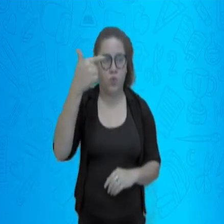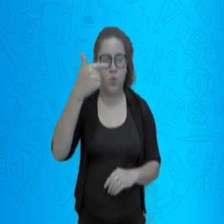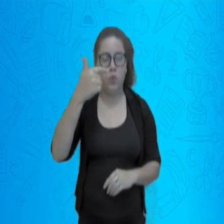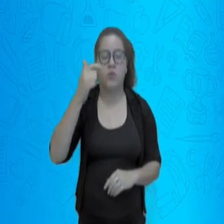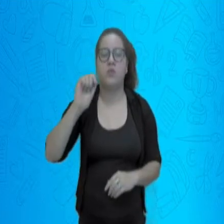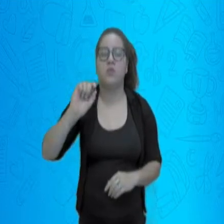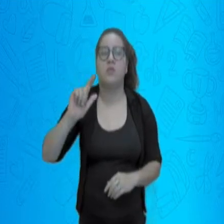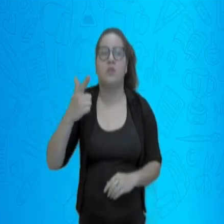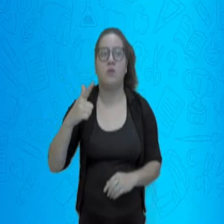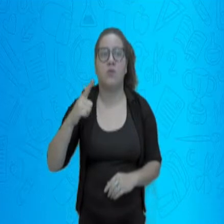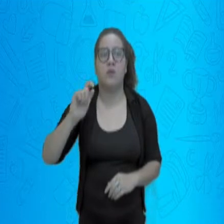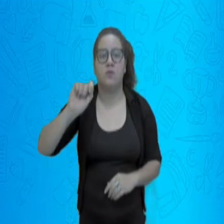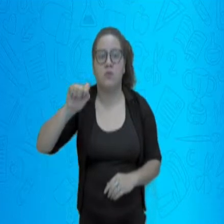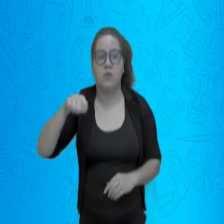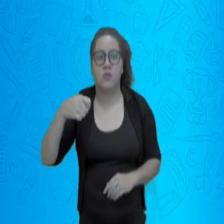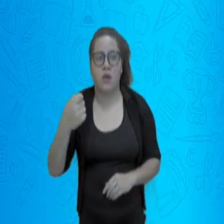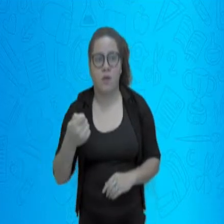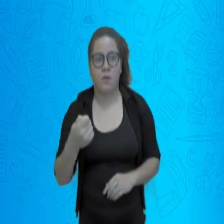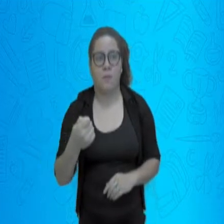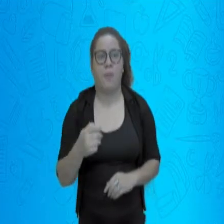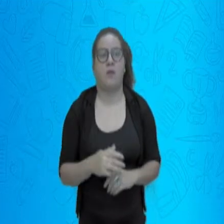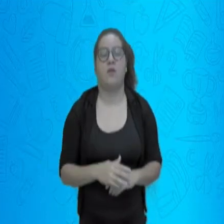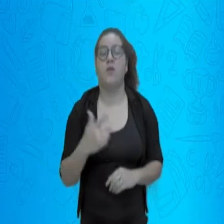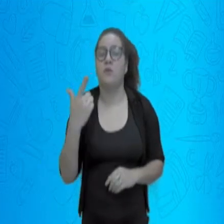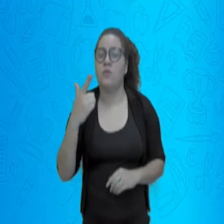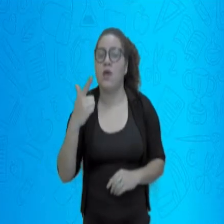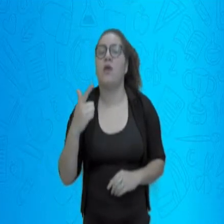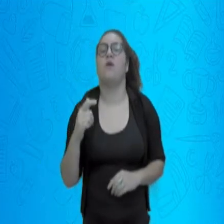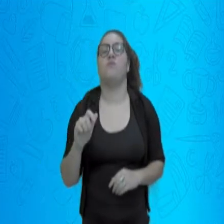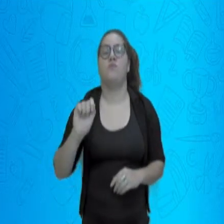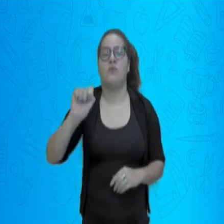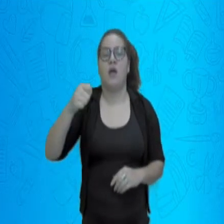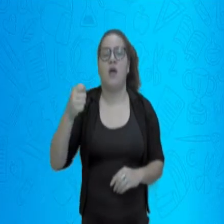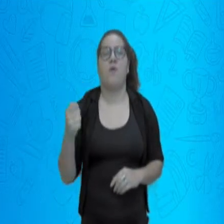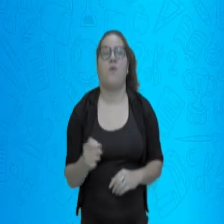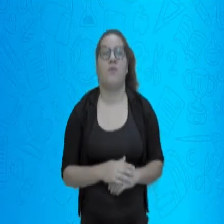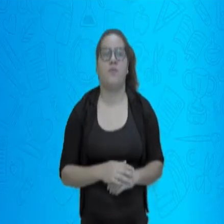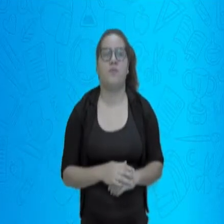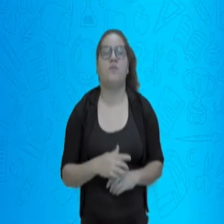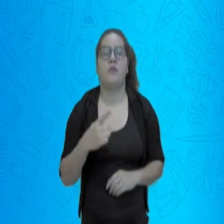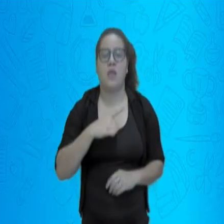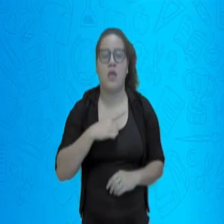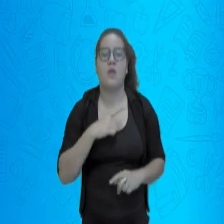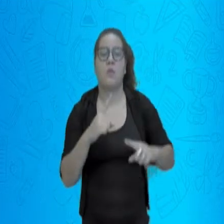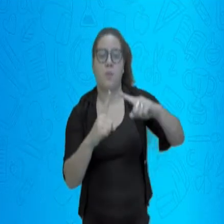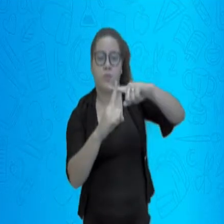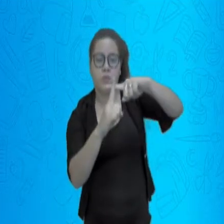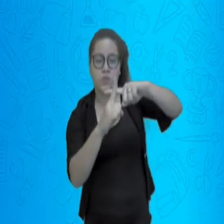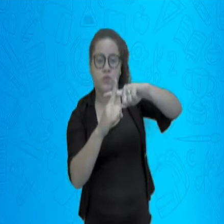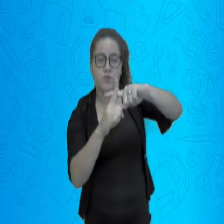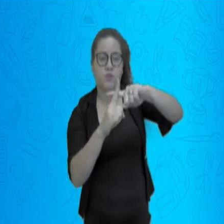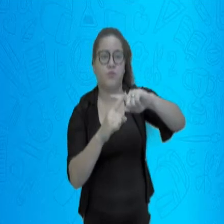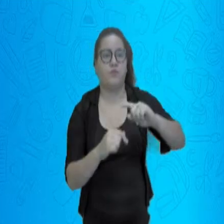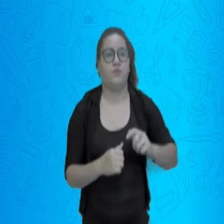sinal, mas a gente sabe que quando não tem um sinal na frente do 2, existe um mais aqui,